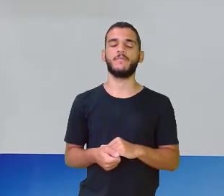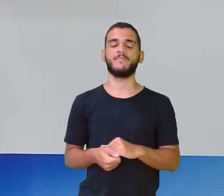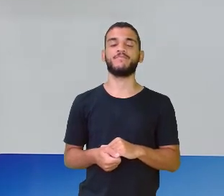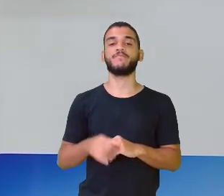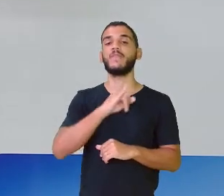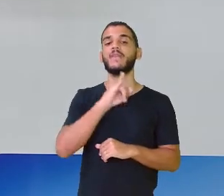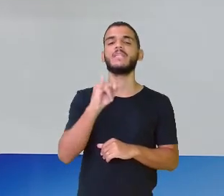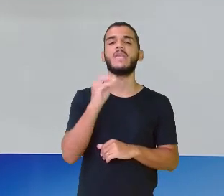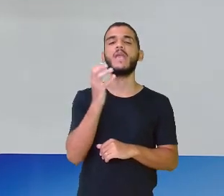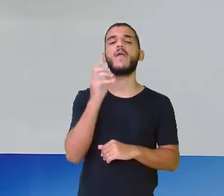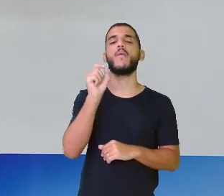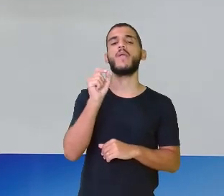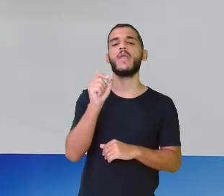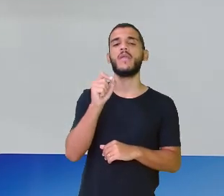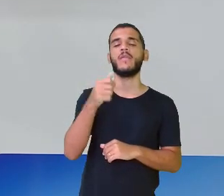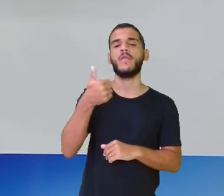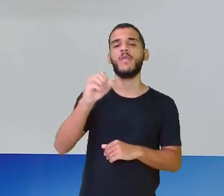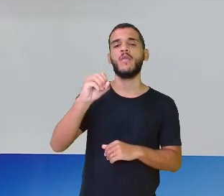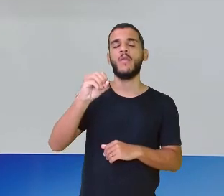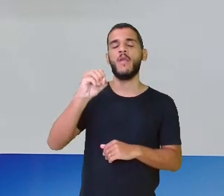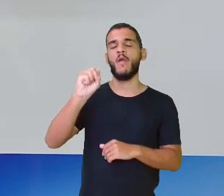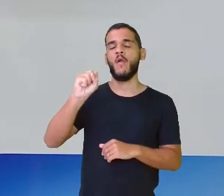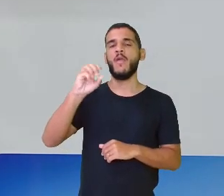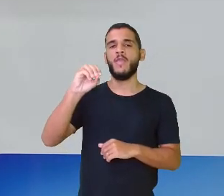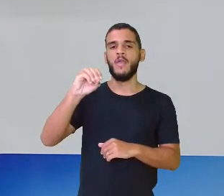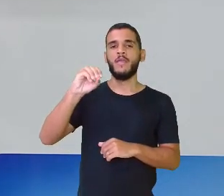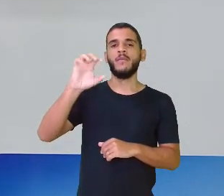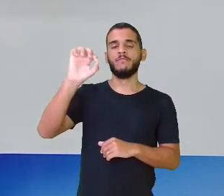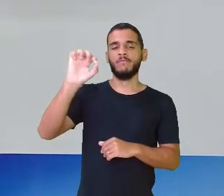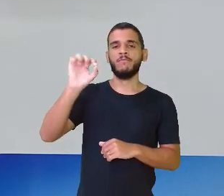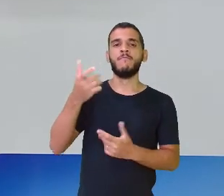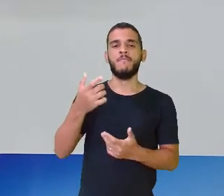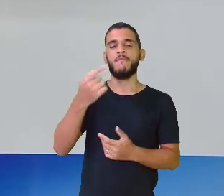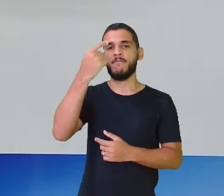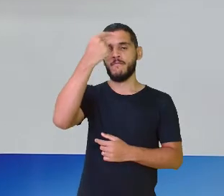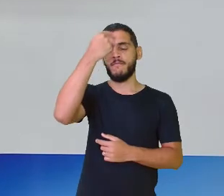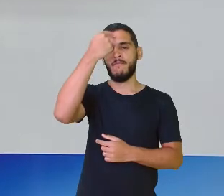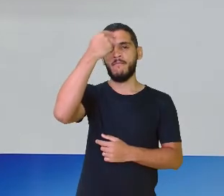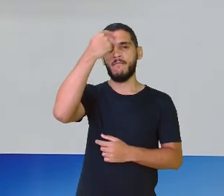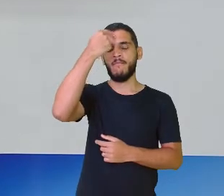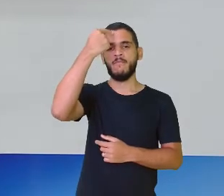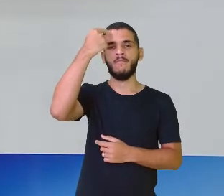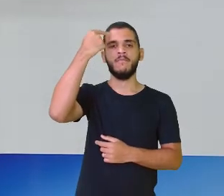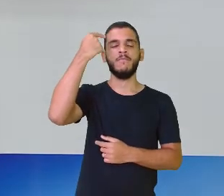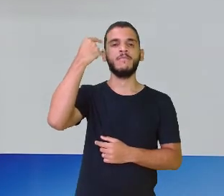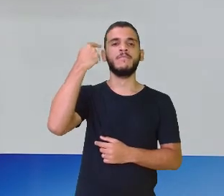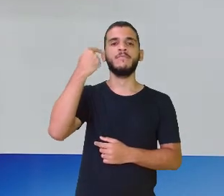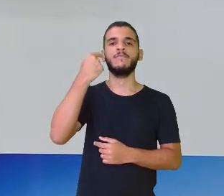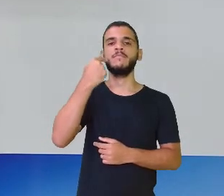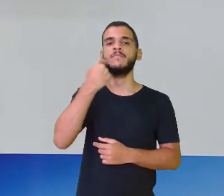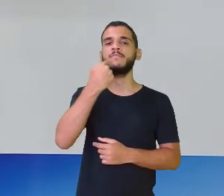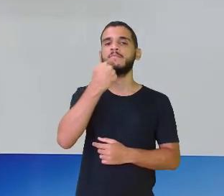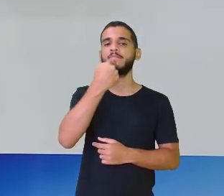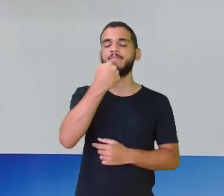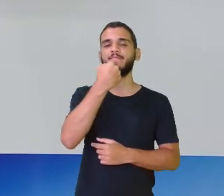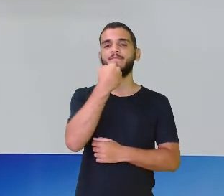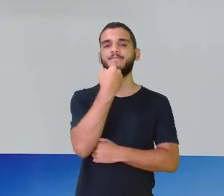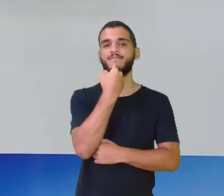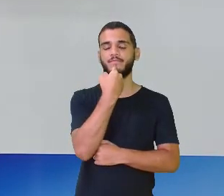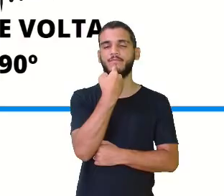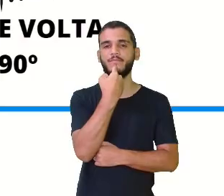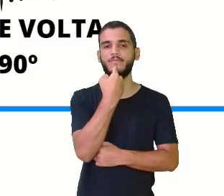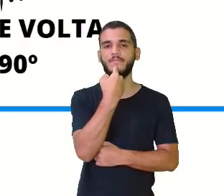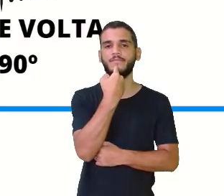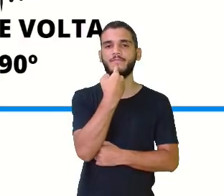180 graus? É como se o meu ponteiro ele precisasse se alinhar. Mas eu tenho a